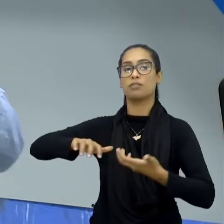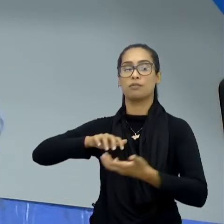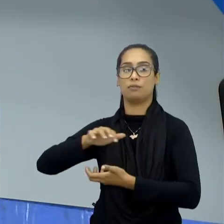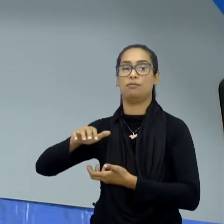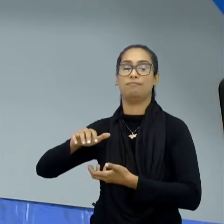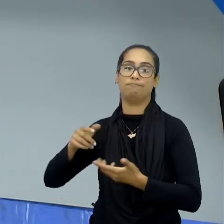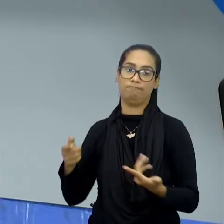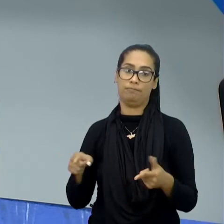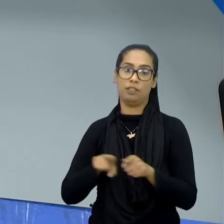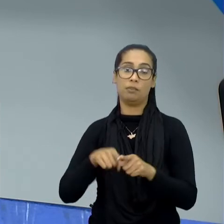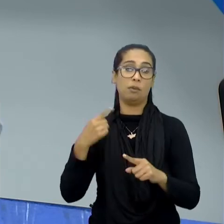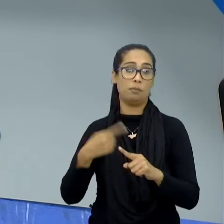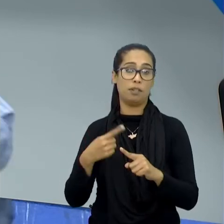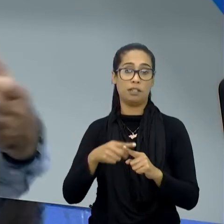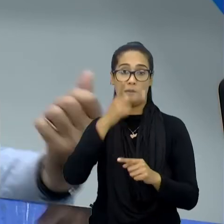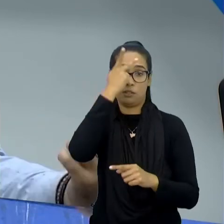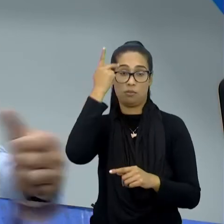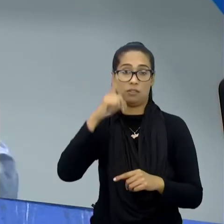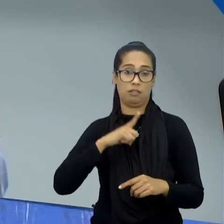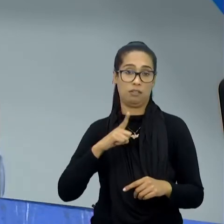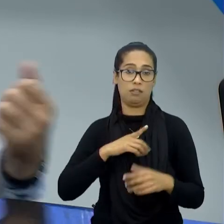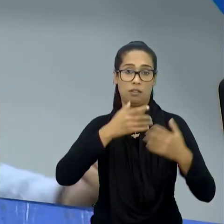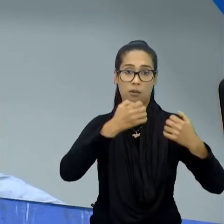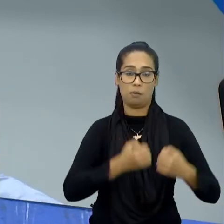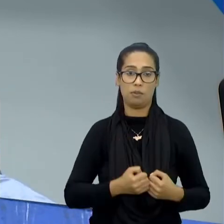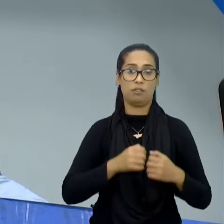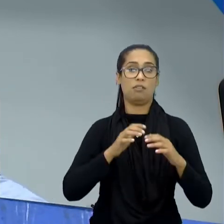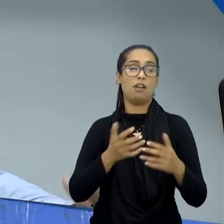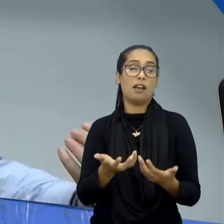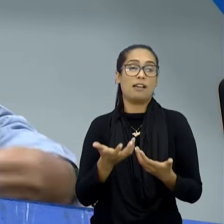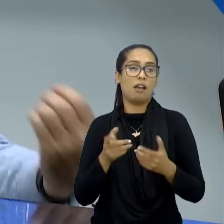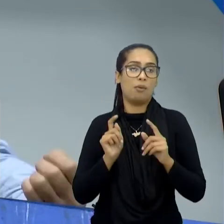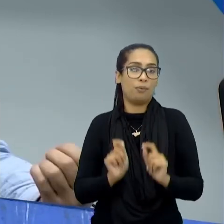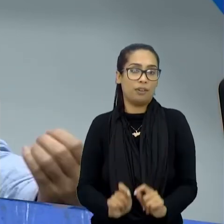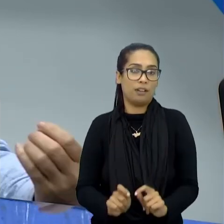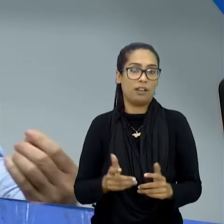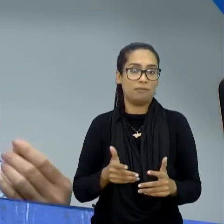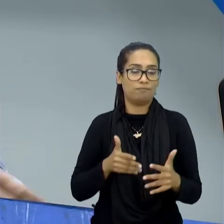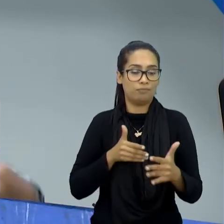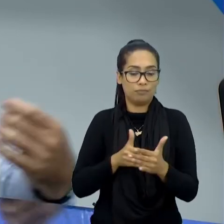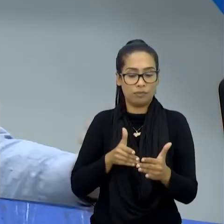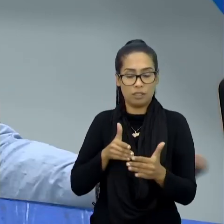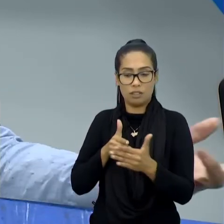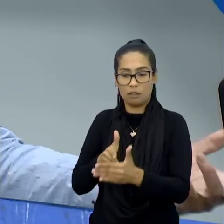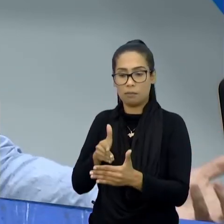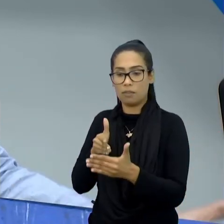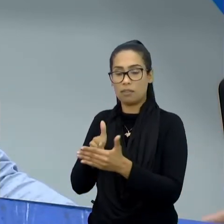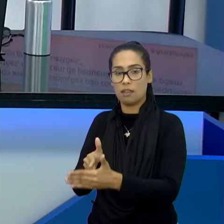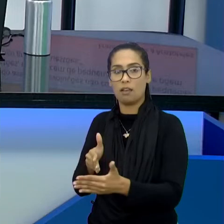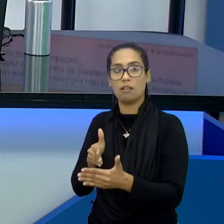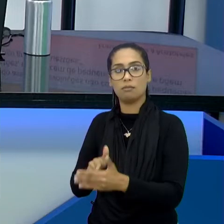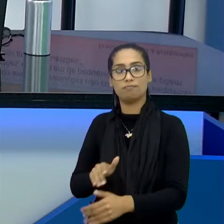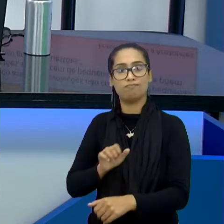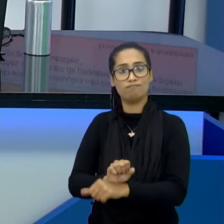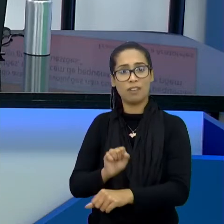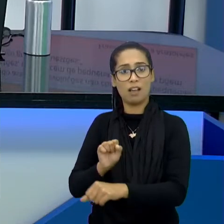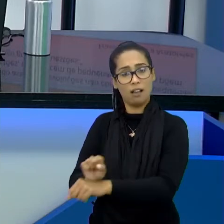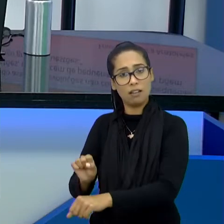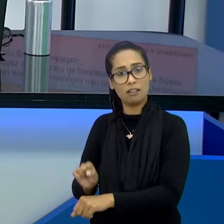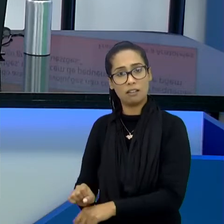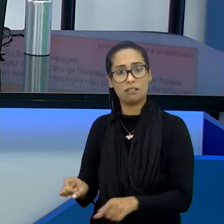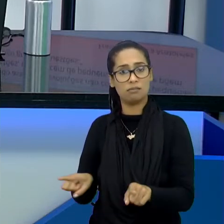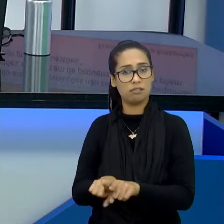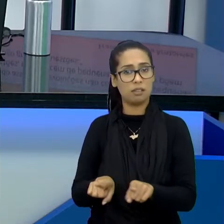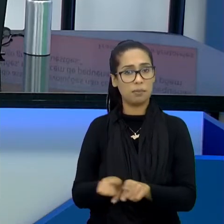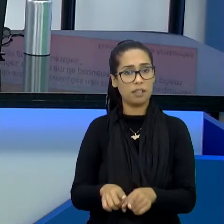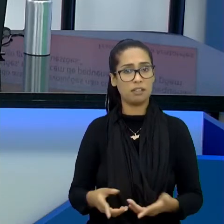Porque quem tem o poder quer impedir que aquele que não tem, que ele chamava de explorado,